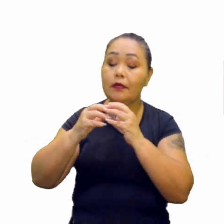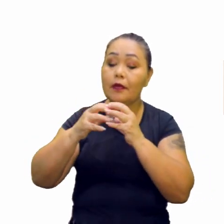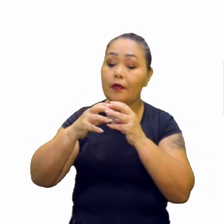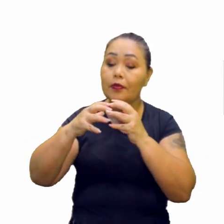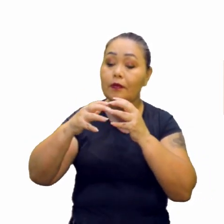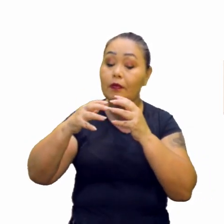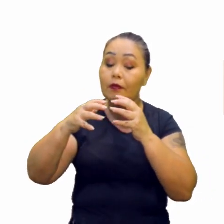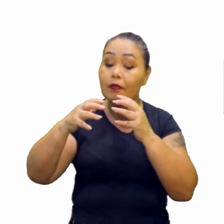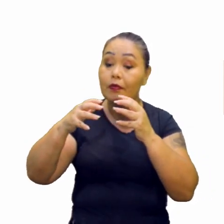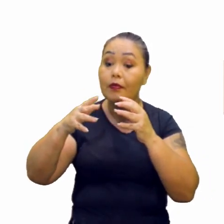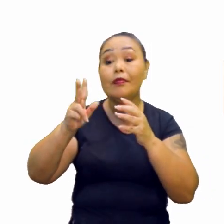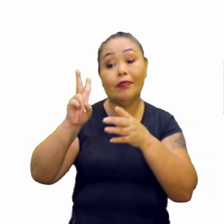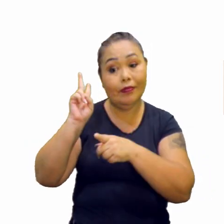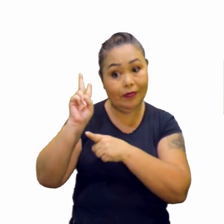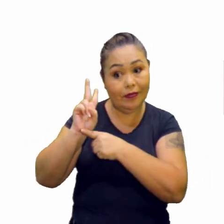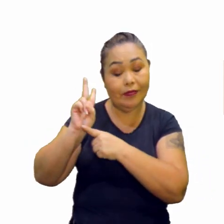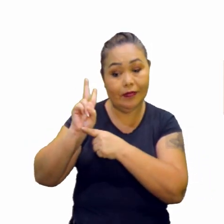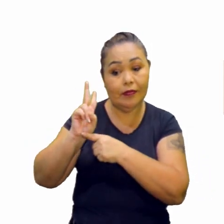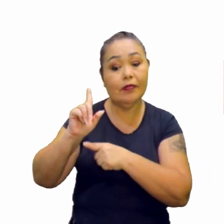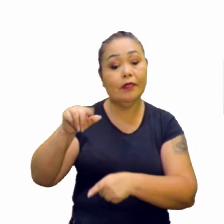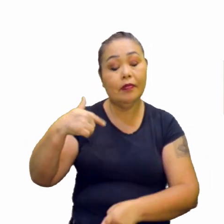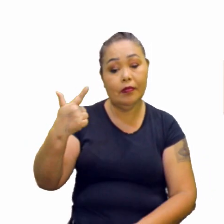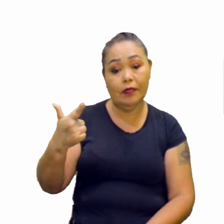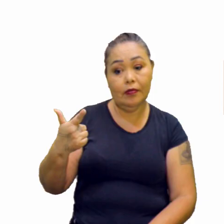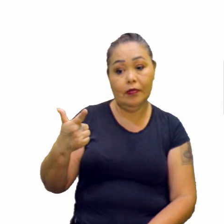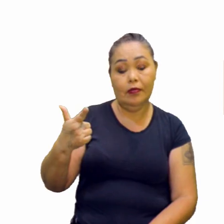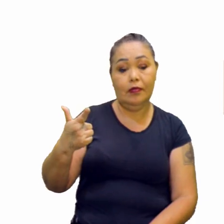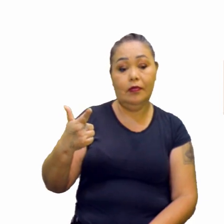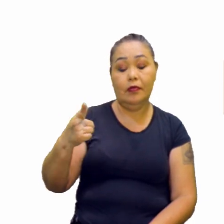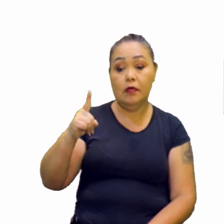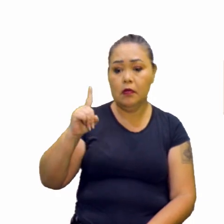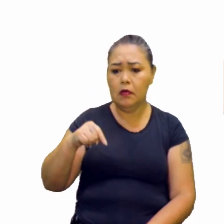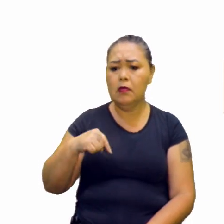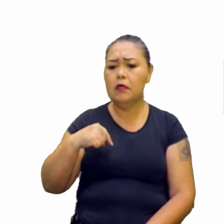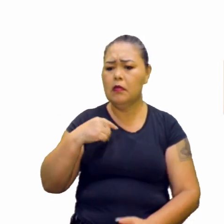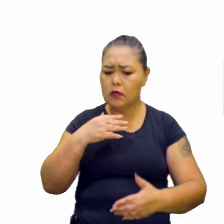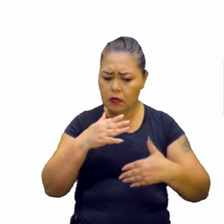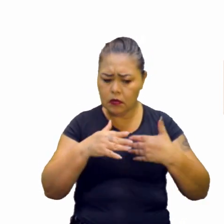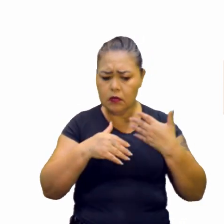conservação do mesmo. Isso é uma demanda